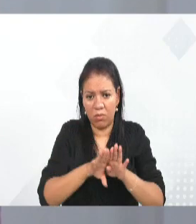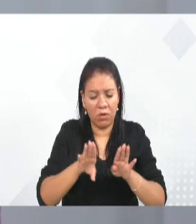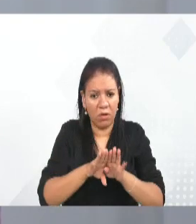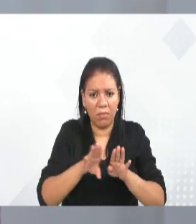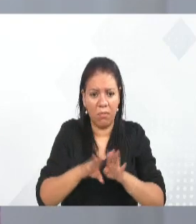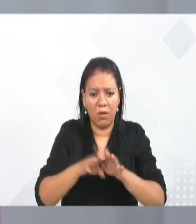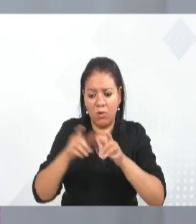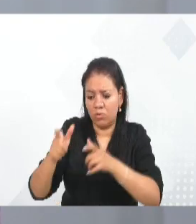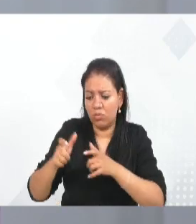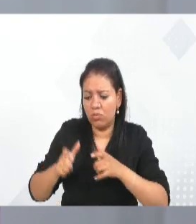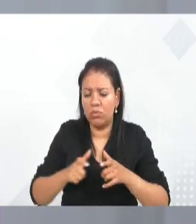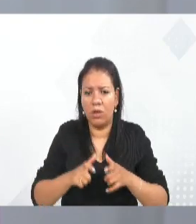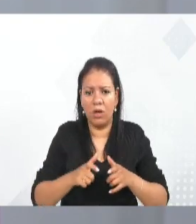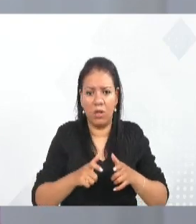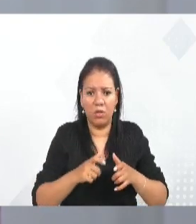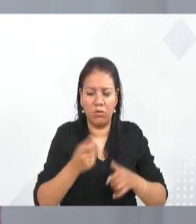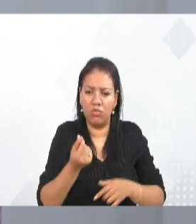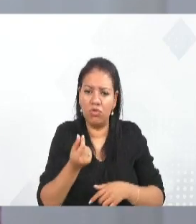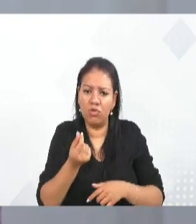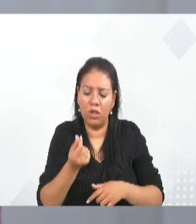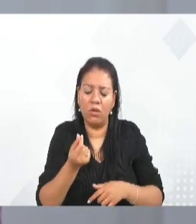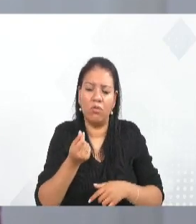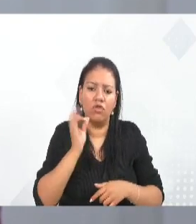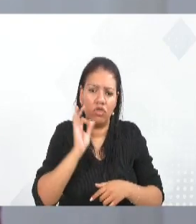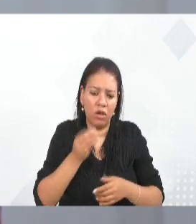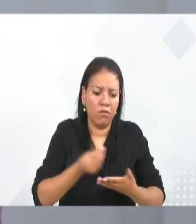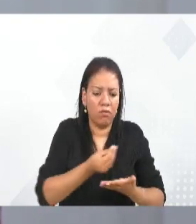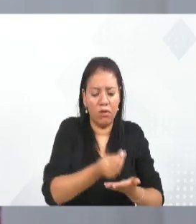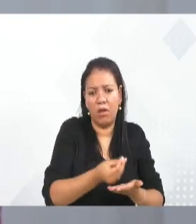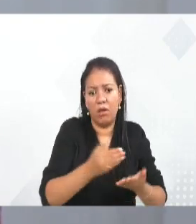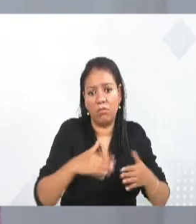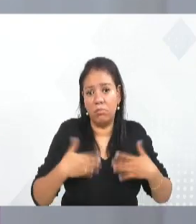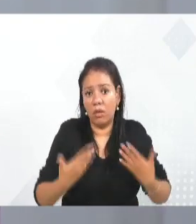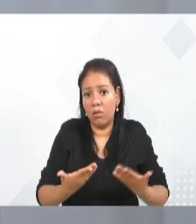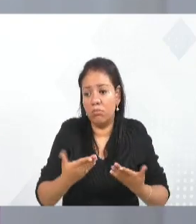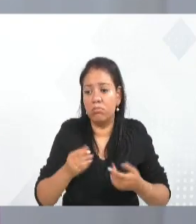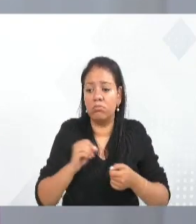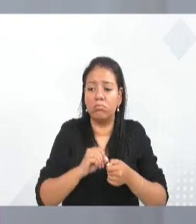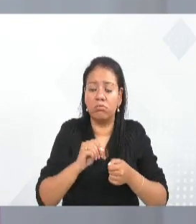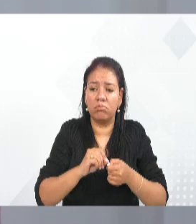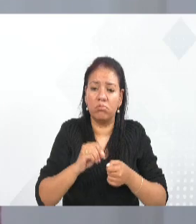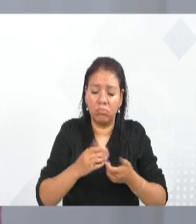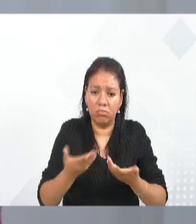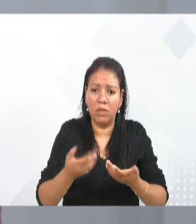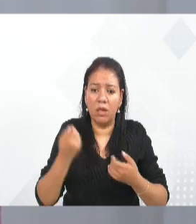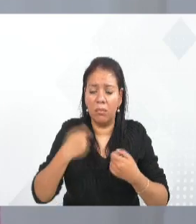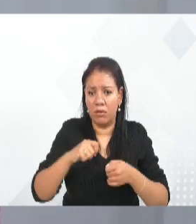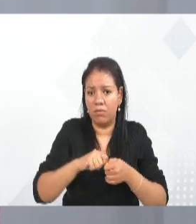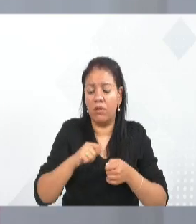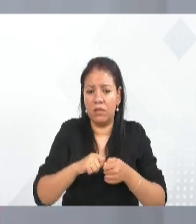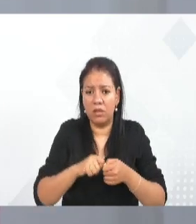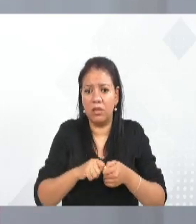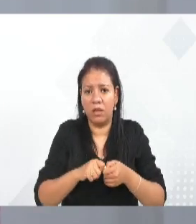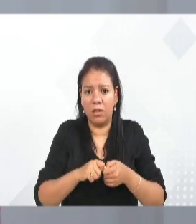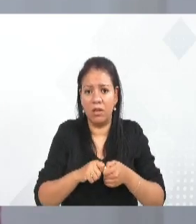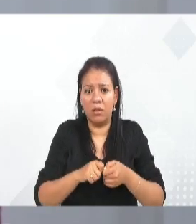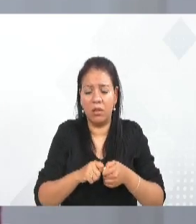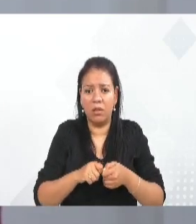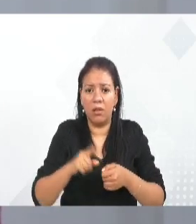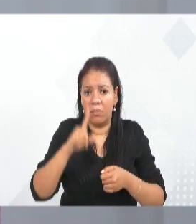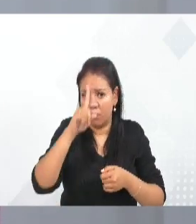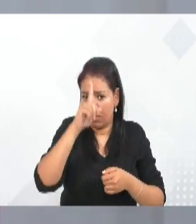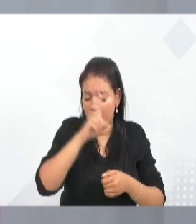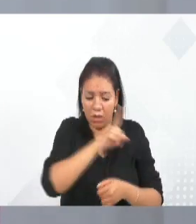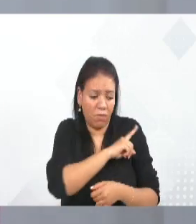entidades o dinheiro o governo federal Foi repassado então que se faça aquilo que é necessário para que os nossos